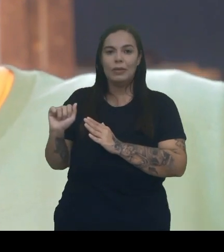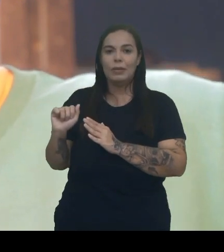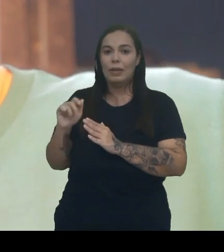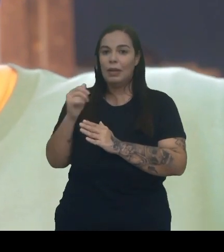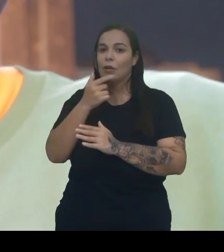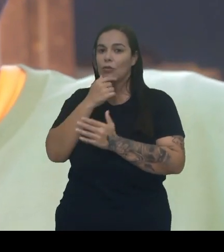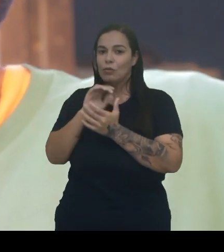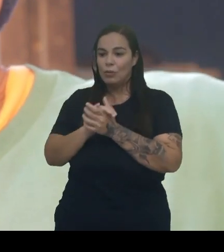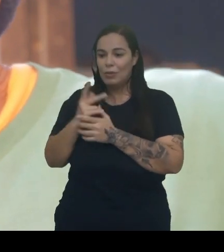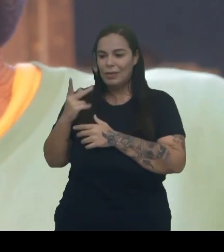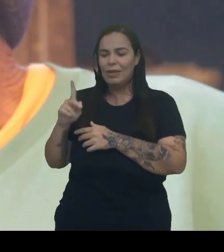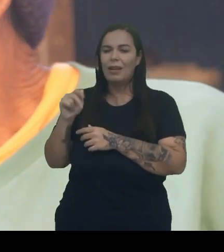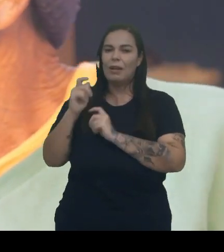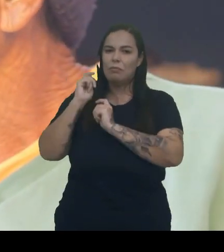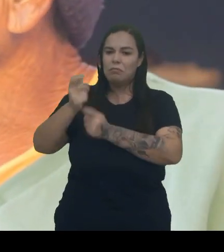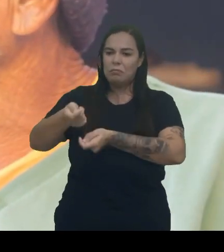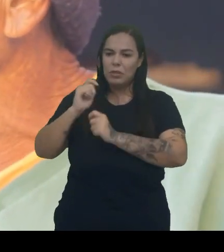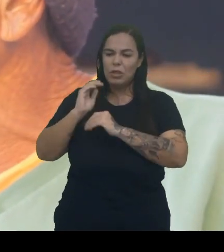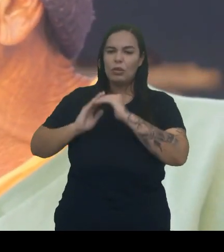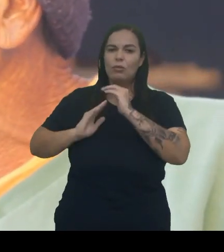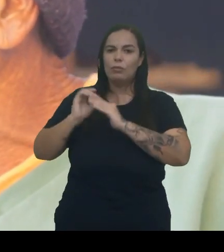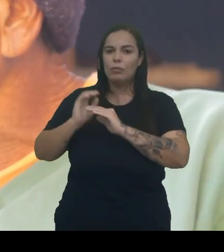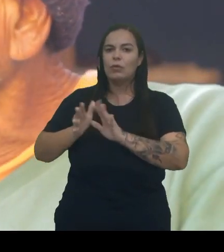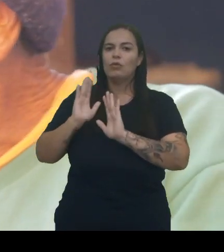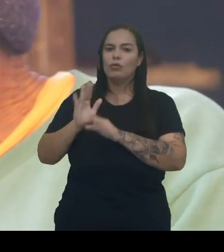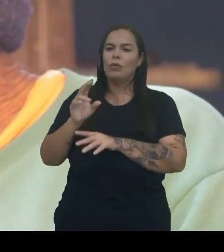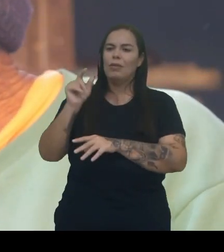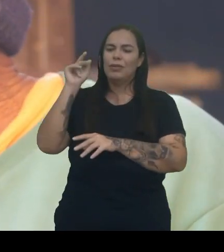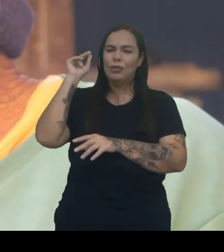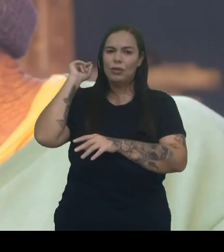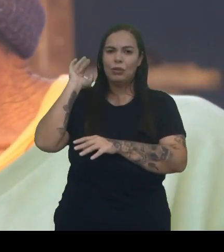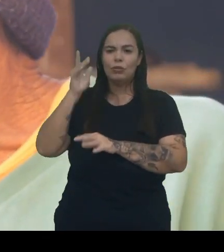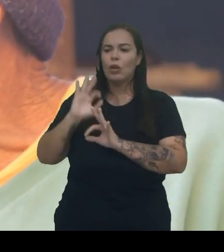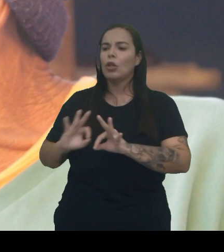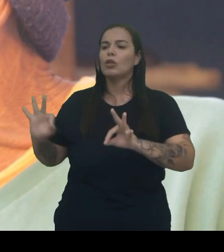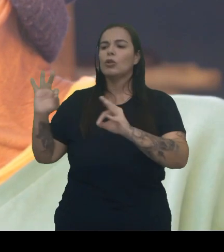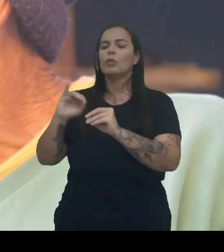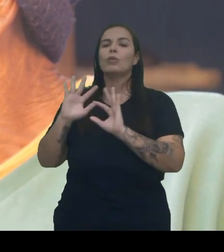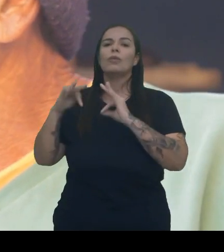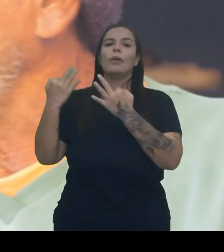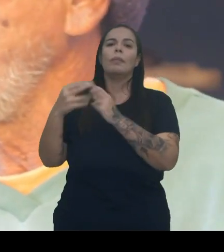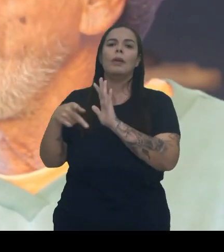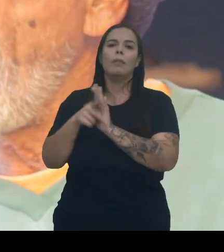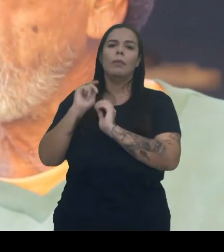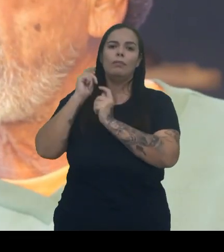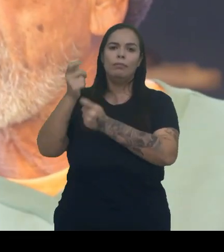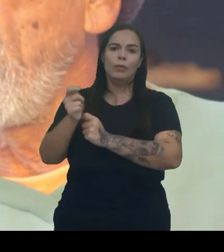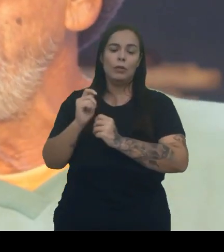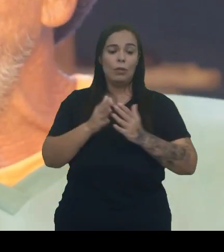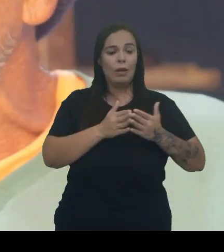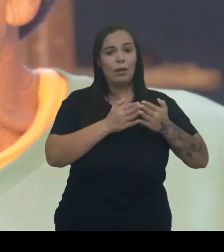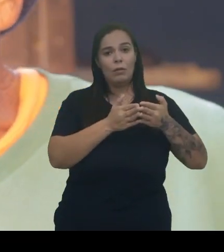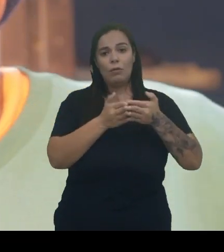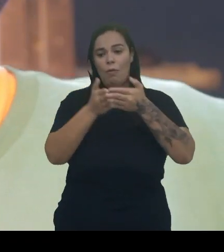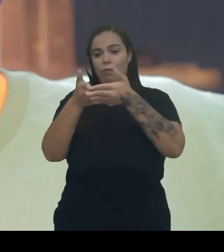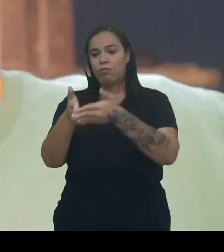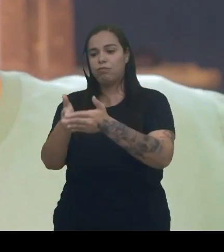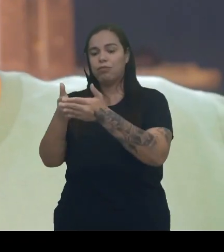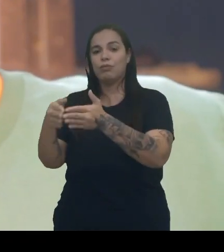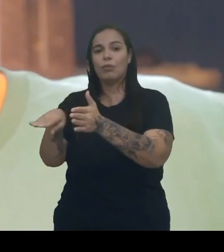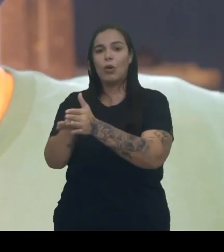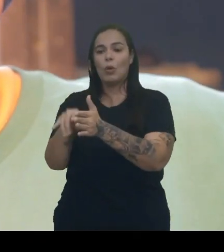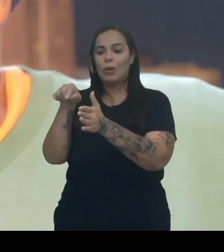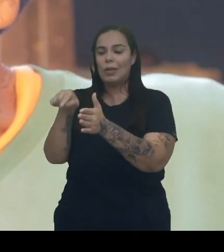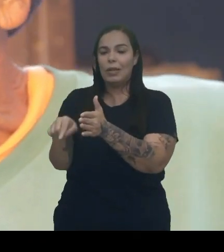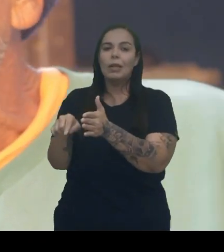era um pescador antigo também, pessoal ali, tudo família de pescador. Levamos lá para lá, ficou embaixo daqueles pé de Guararema,